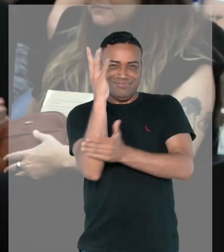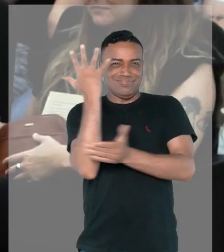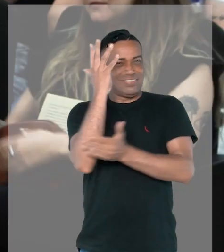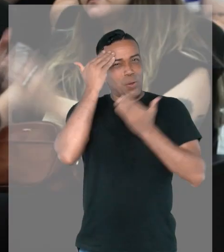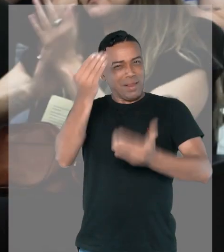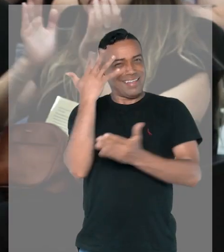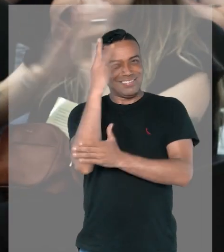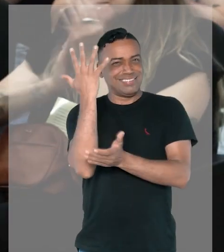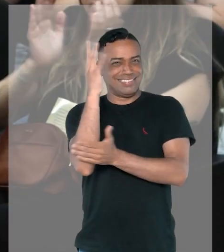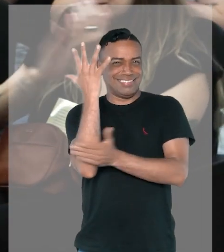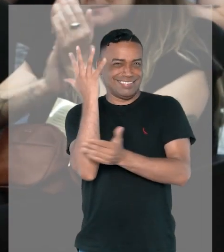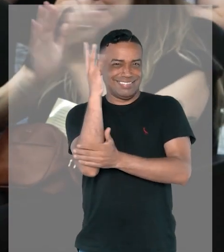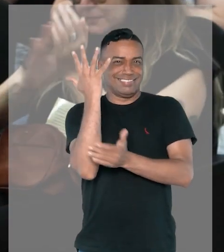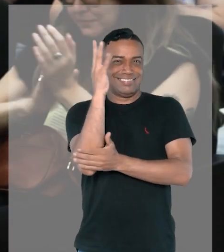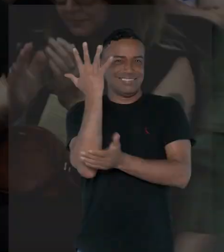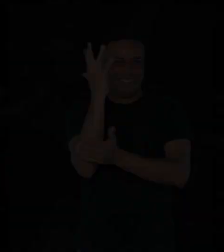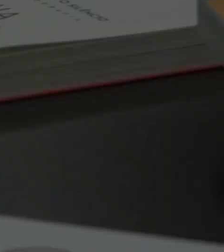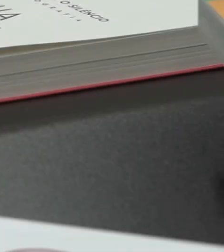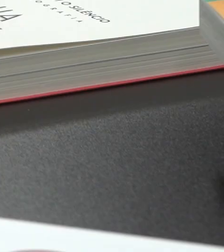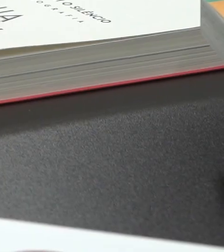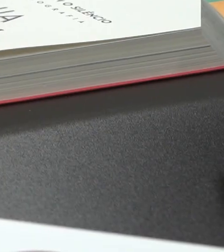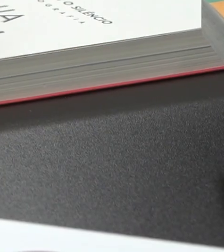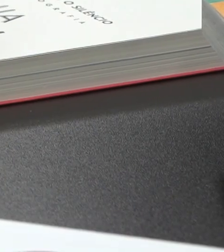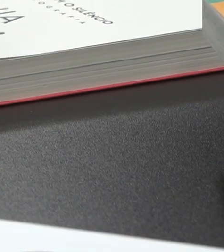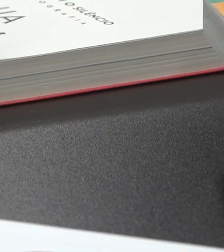O público se despede com aplausos.